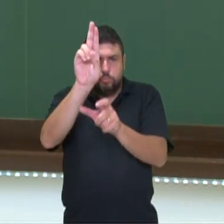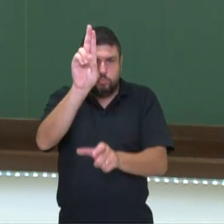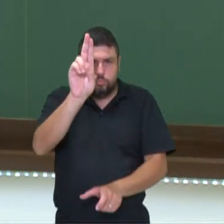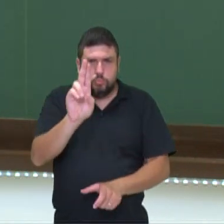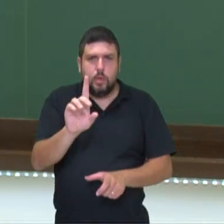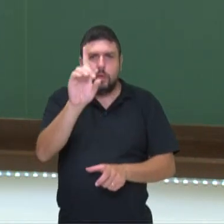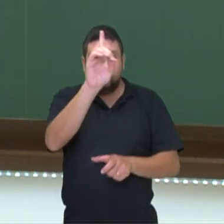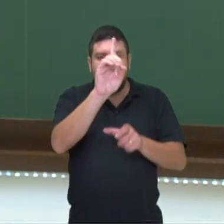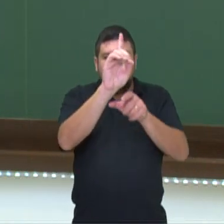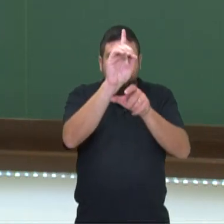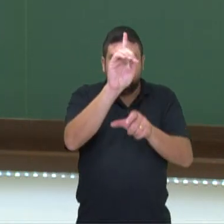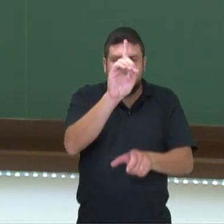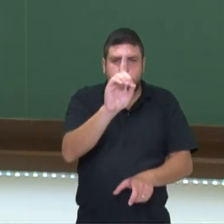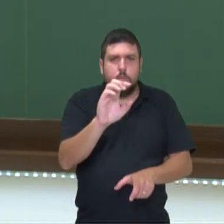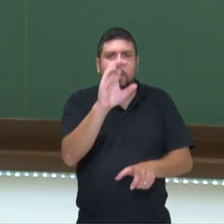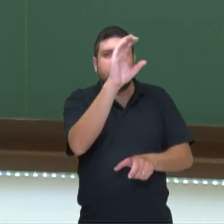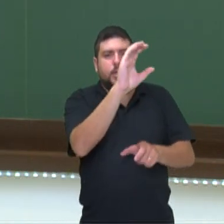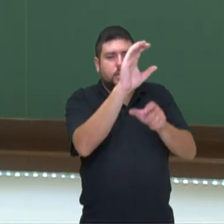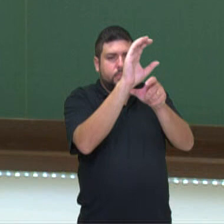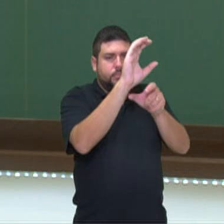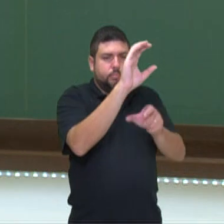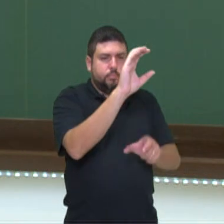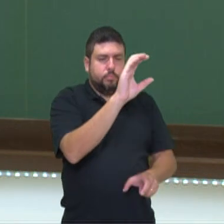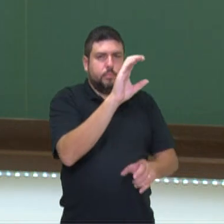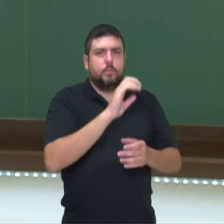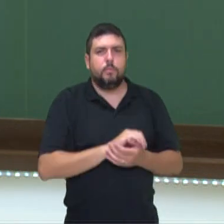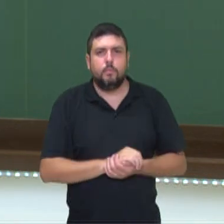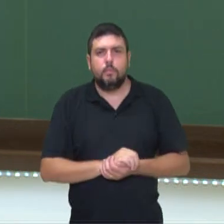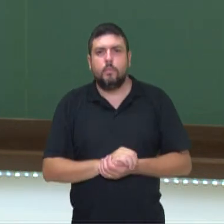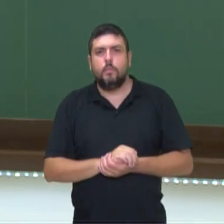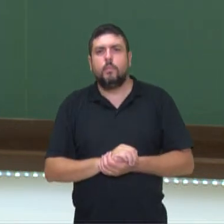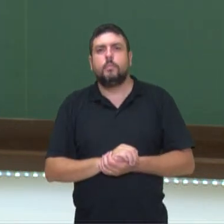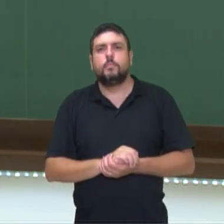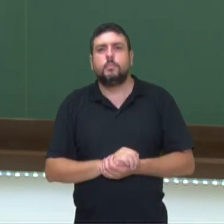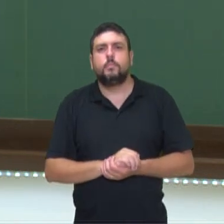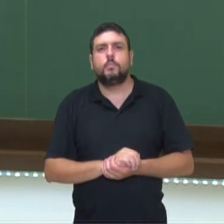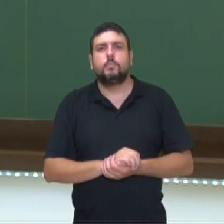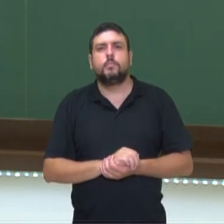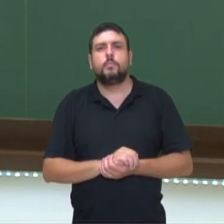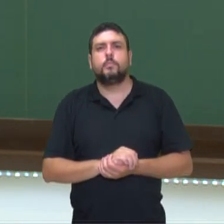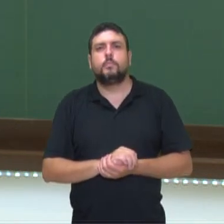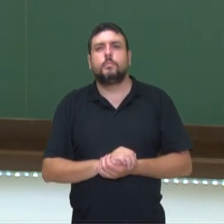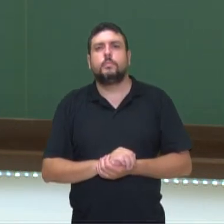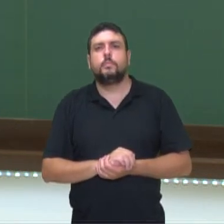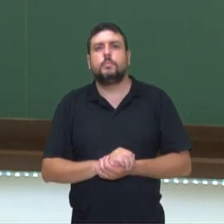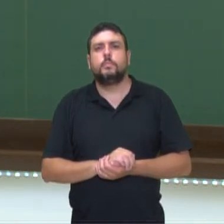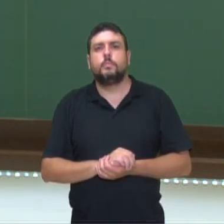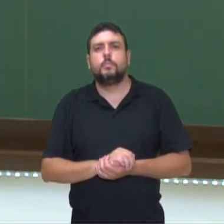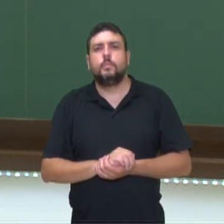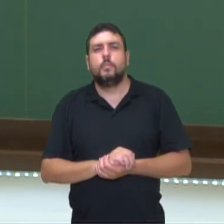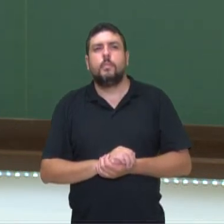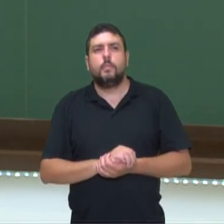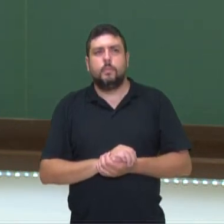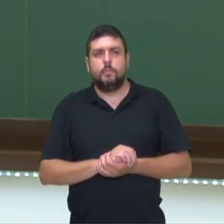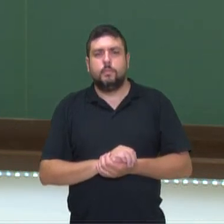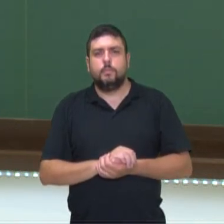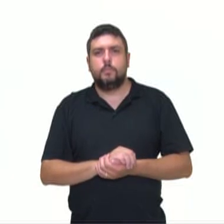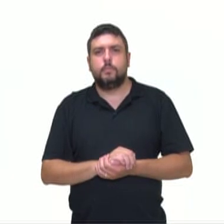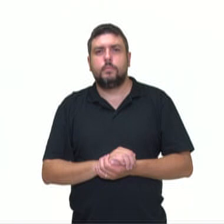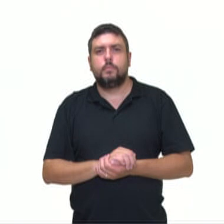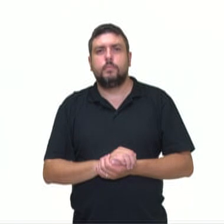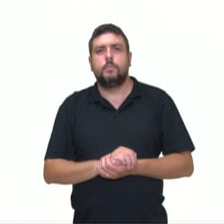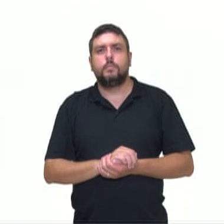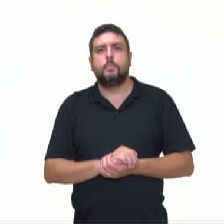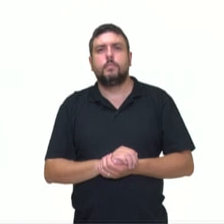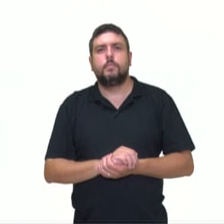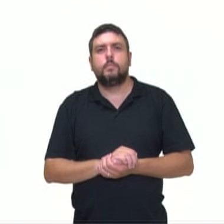centena embaixo centena. E faço 5 menos 2, 3. 8 menos 6, 2. 9 menos